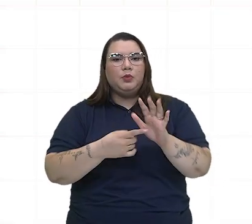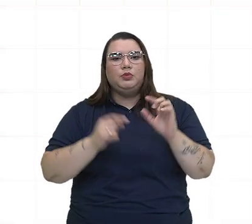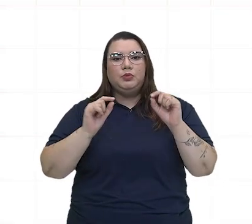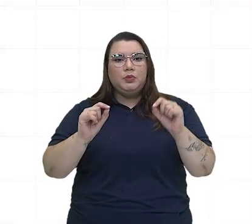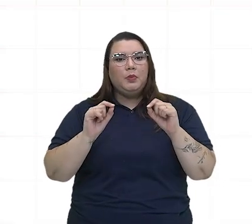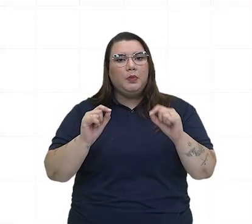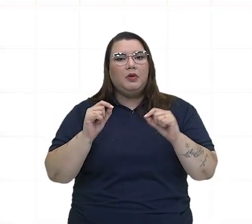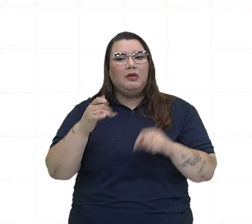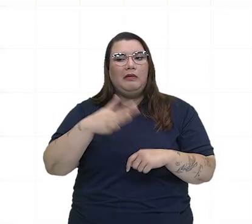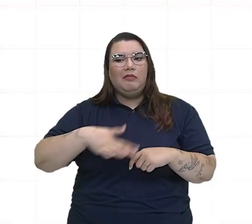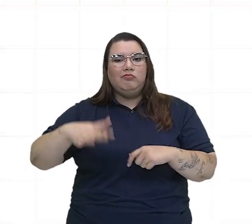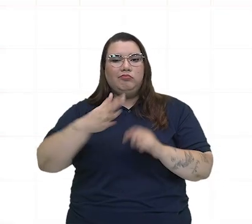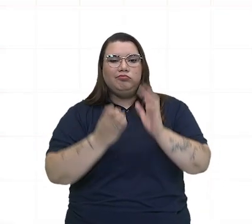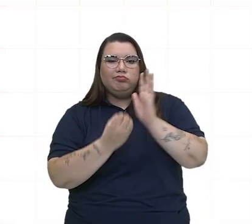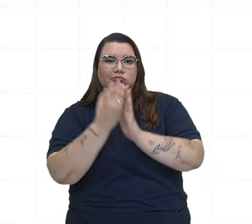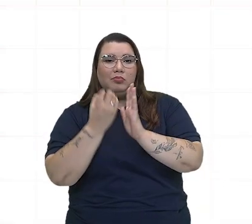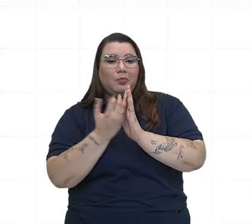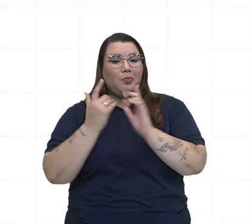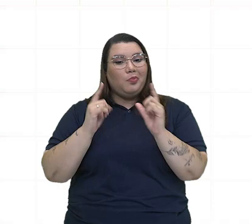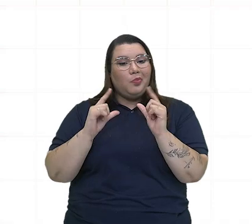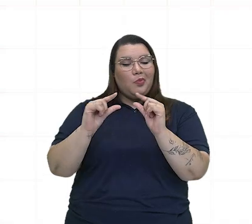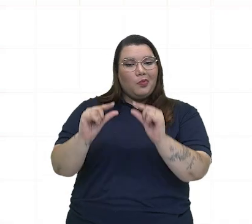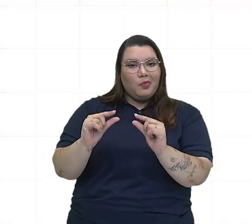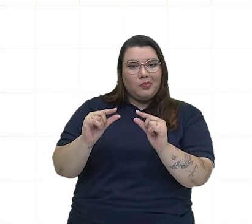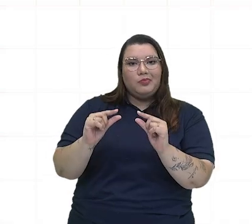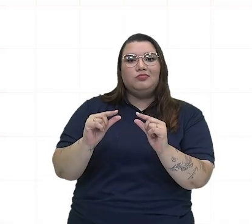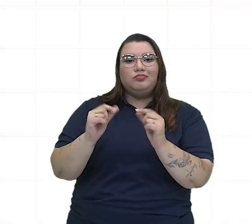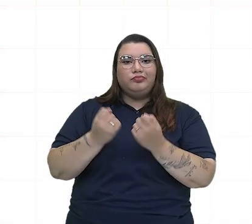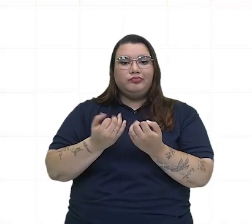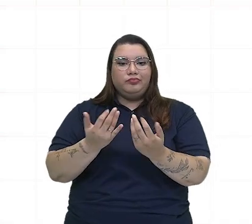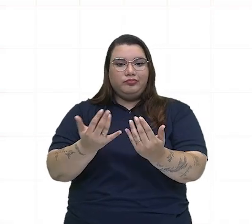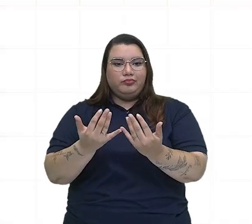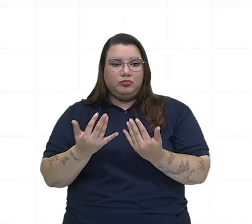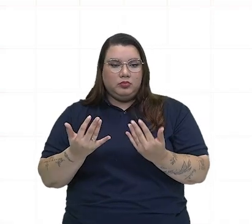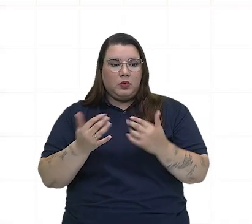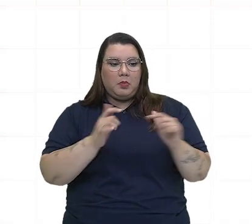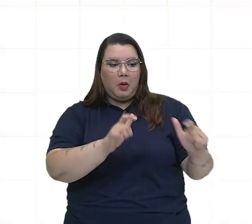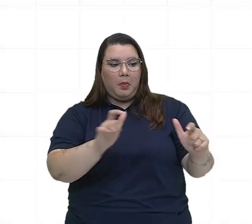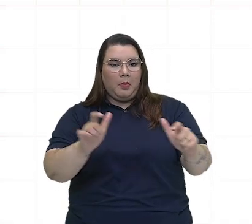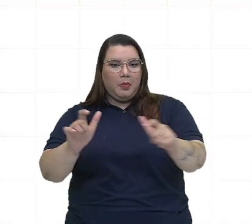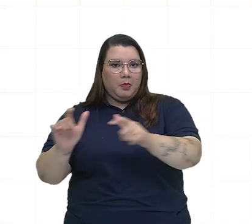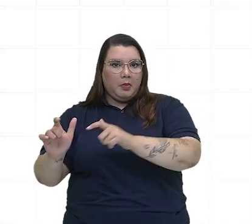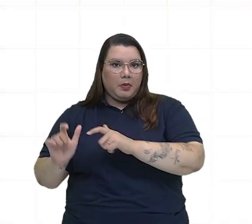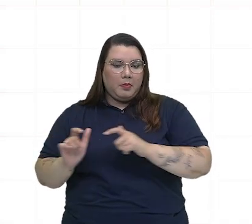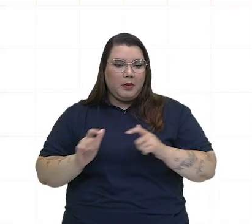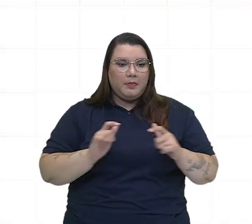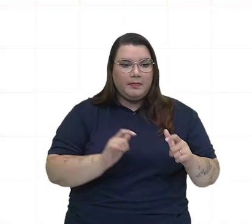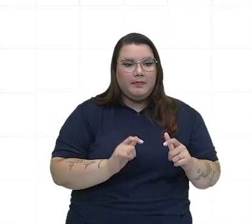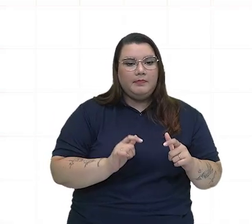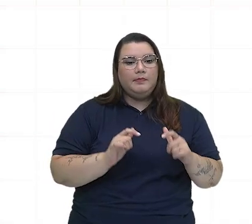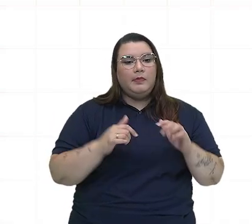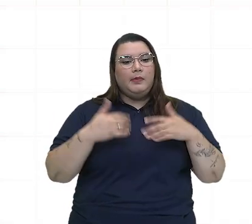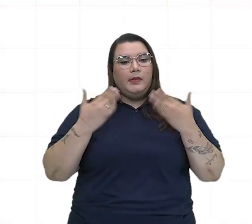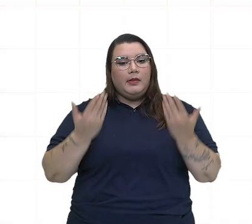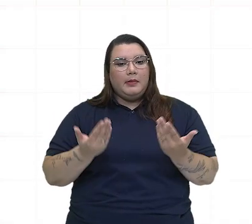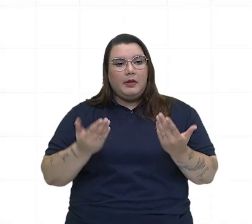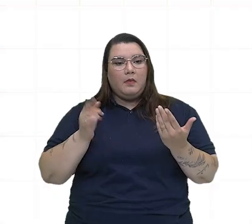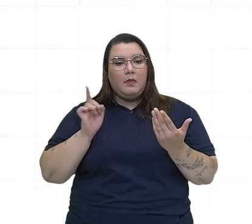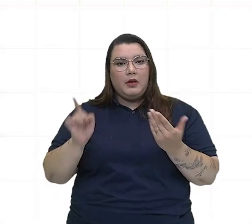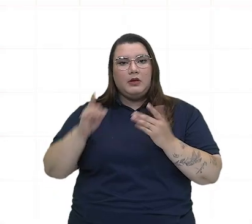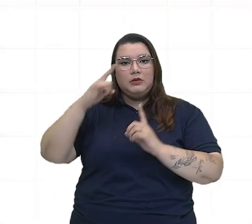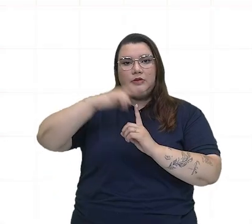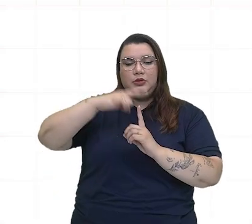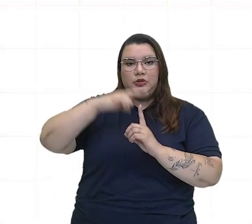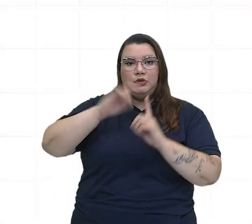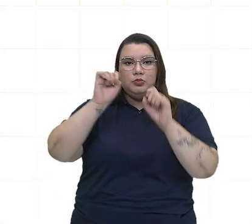baixa produtividade por unidade de área cultivada. Então, nesse sistema agrícola